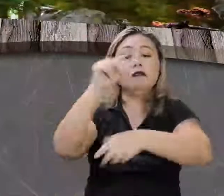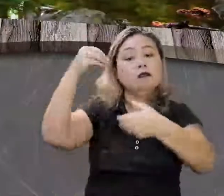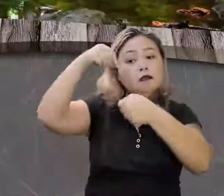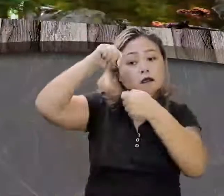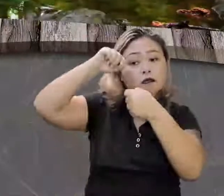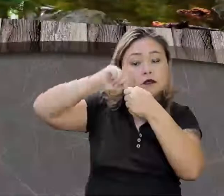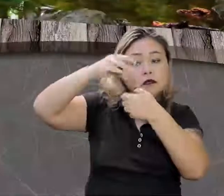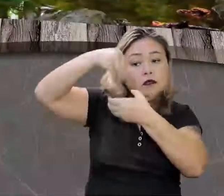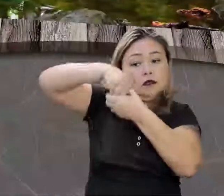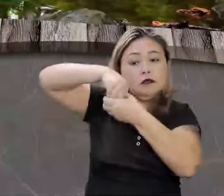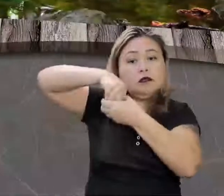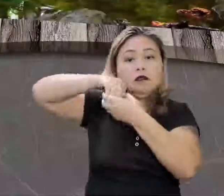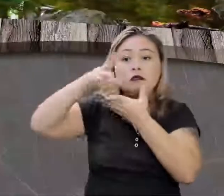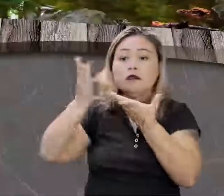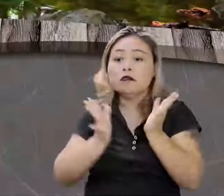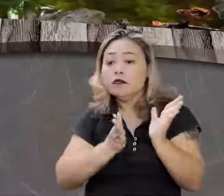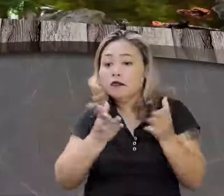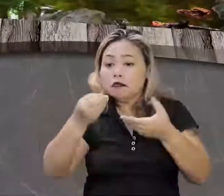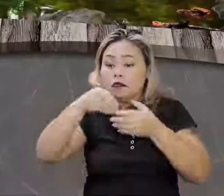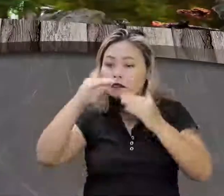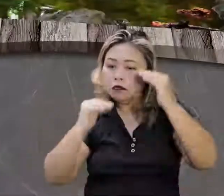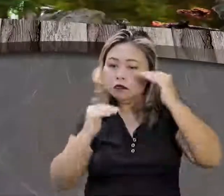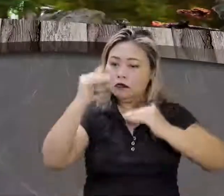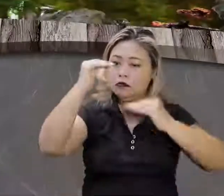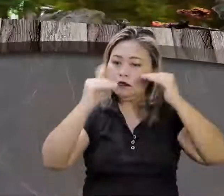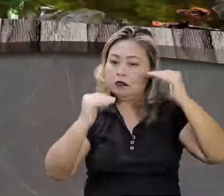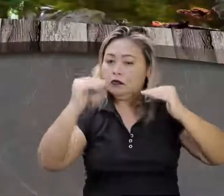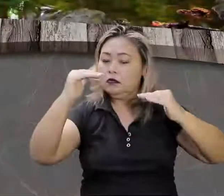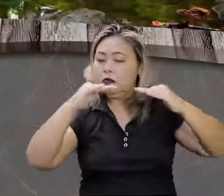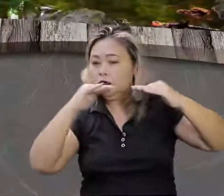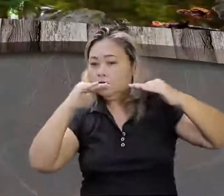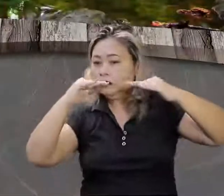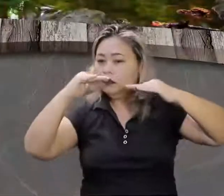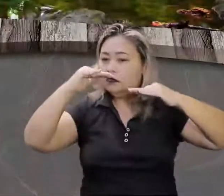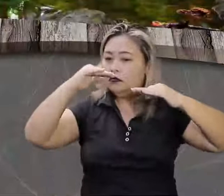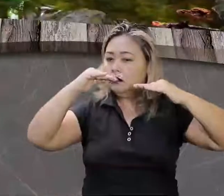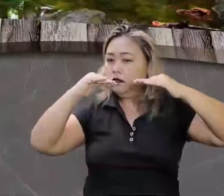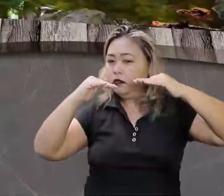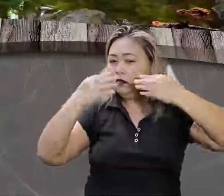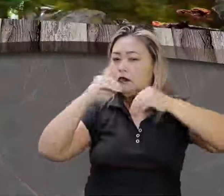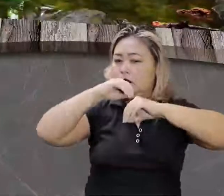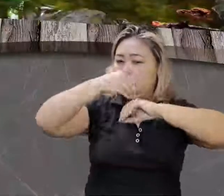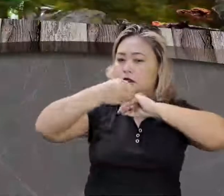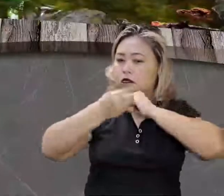fazem parte de toda a manutenção e equilíbrio que a gente vai encontrar da interação desses